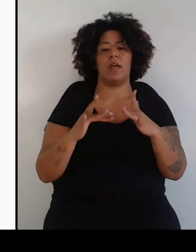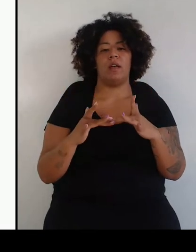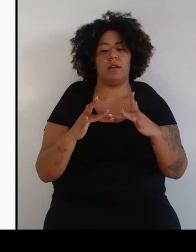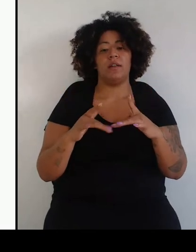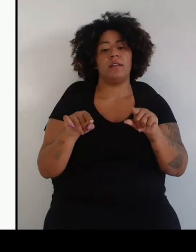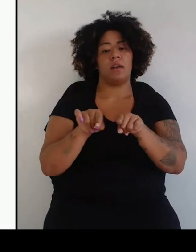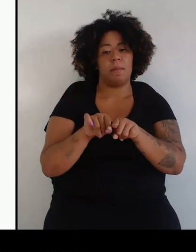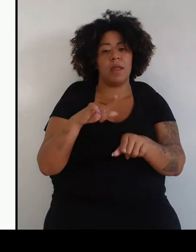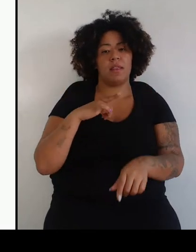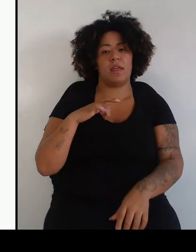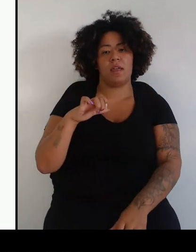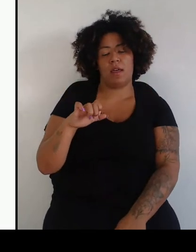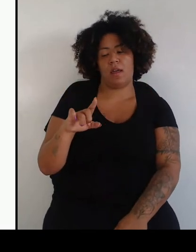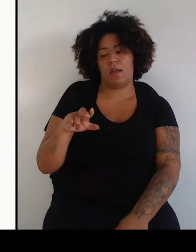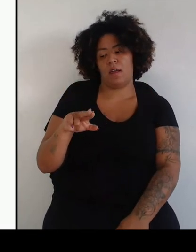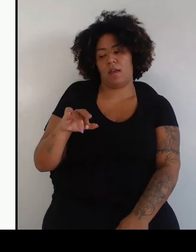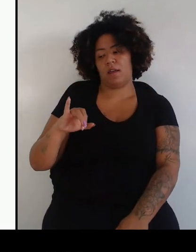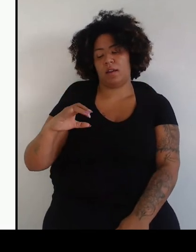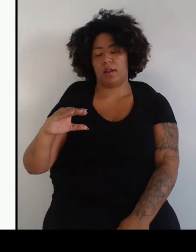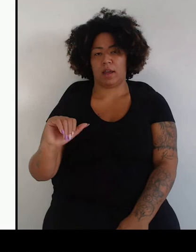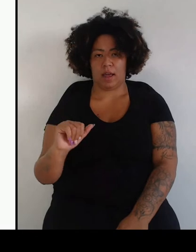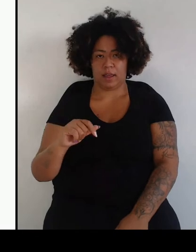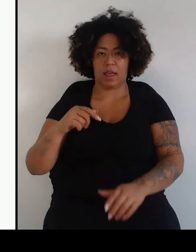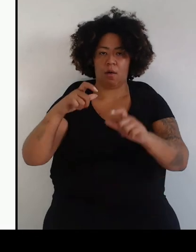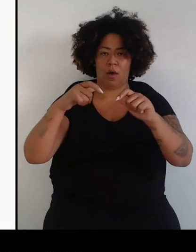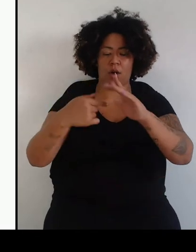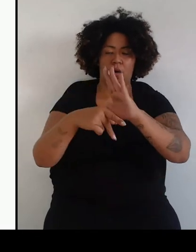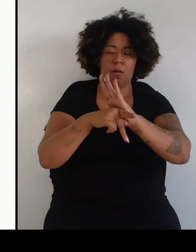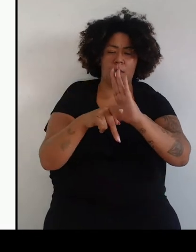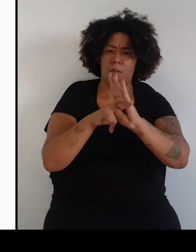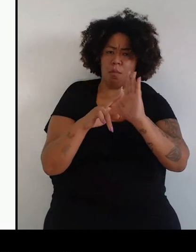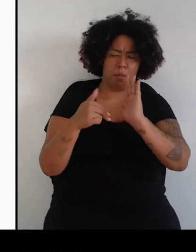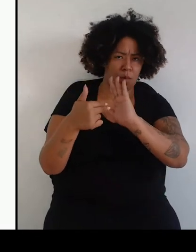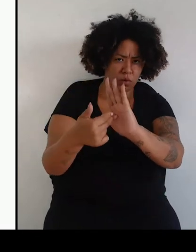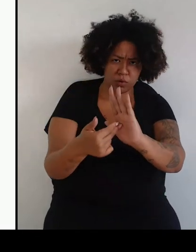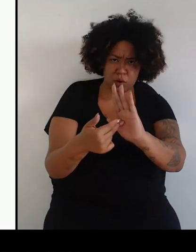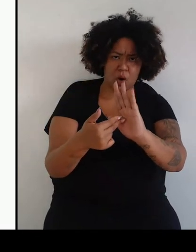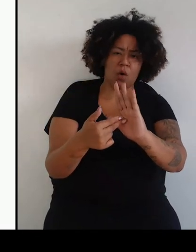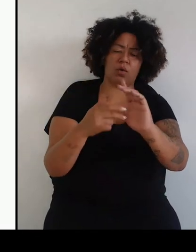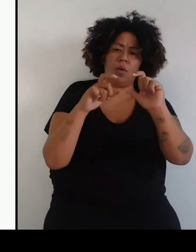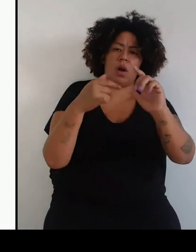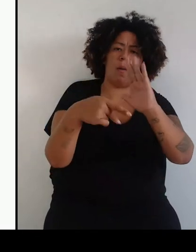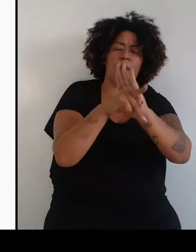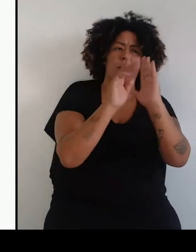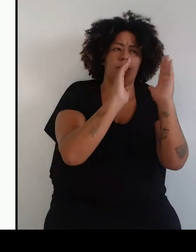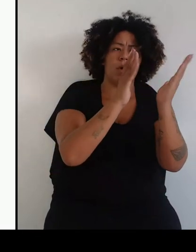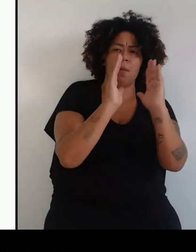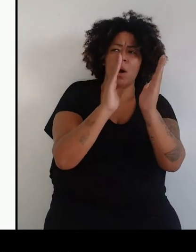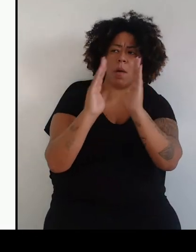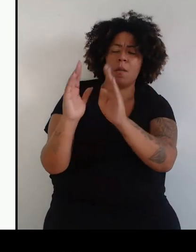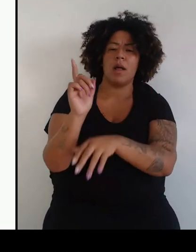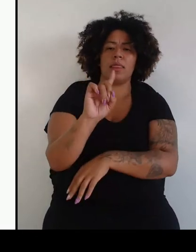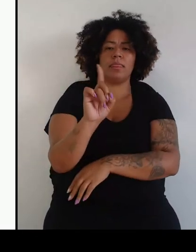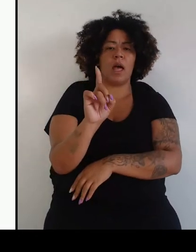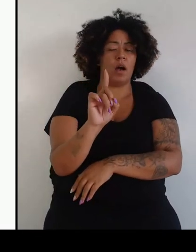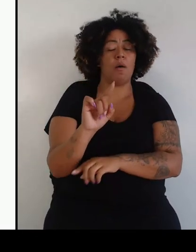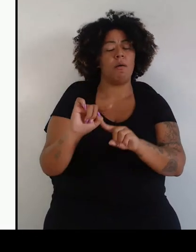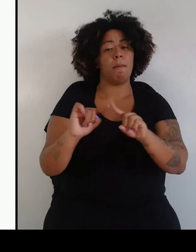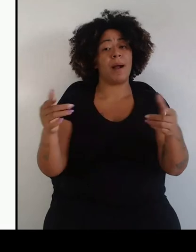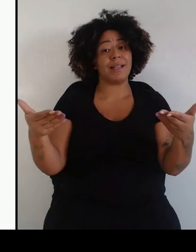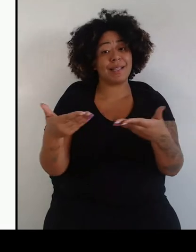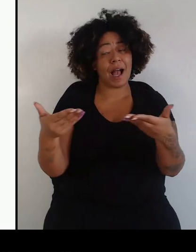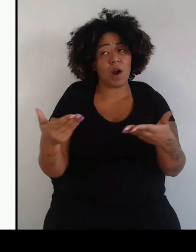não mostrou essas pinturas na galeria Hannover em Londres somente recentemente em 2019